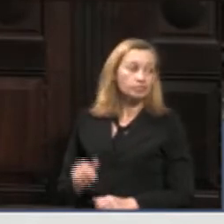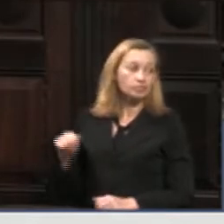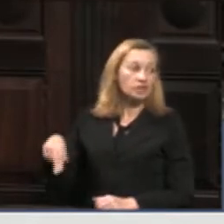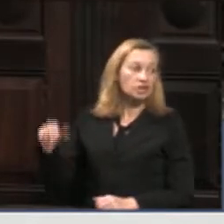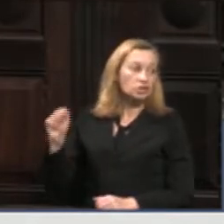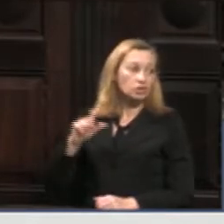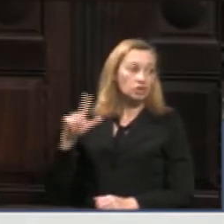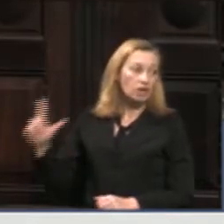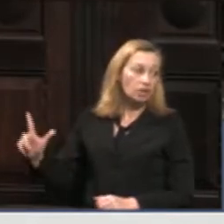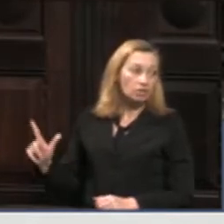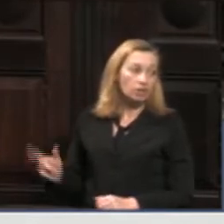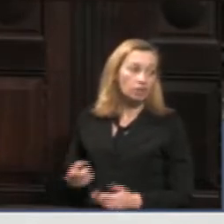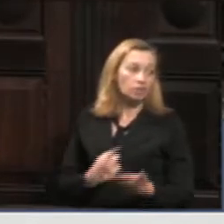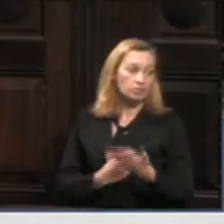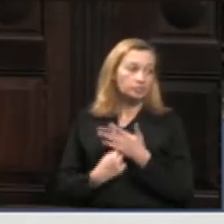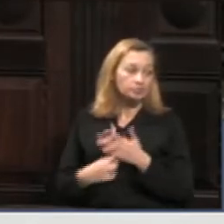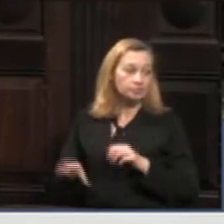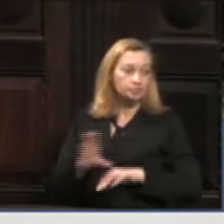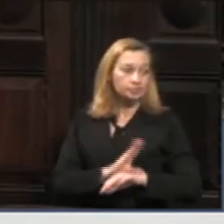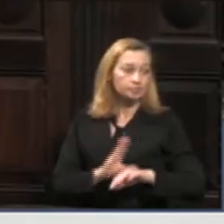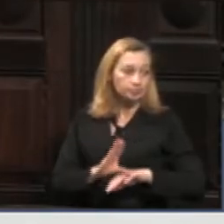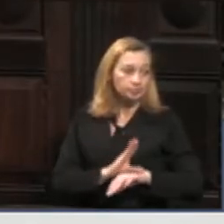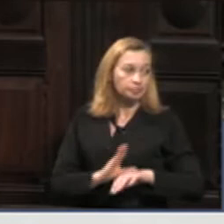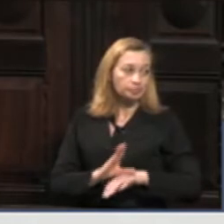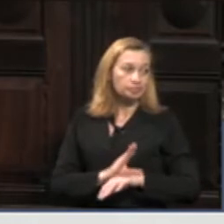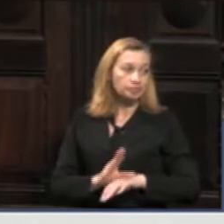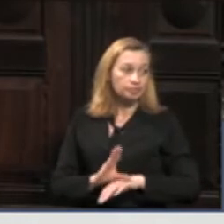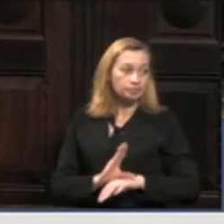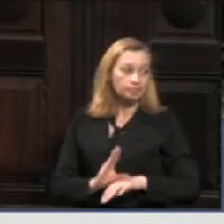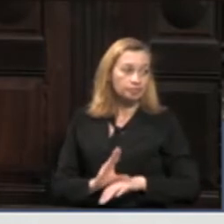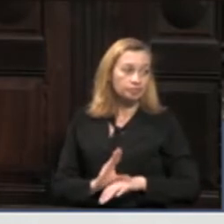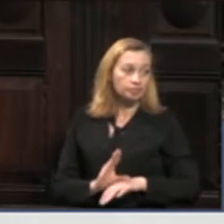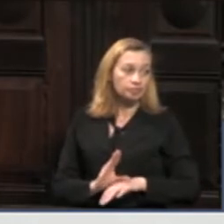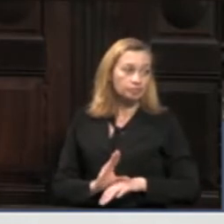defendendo a Constituição em relação ao presidente Lula.